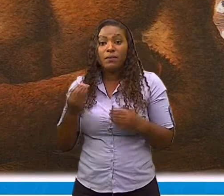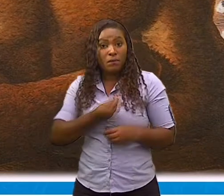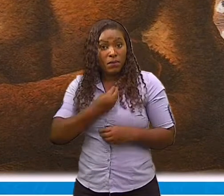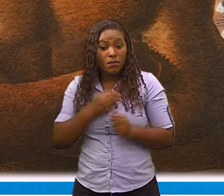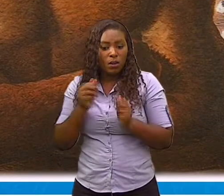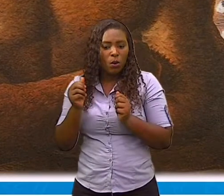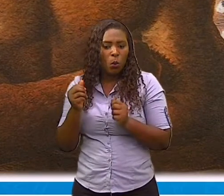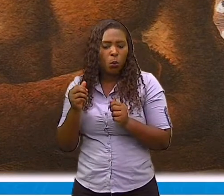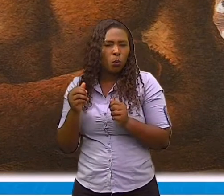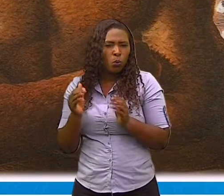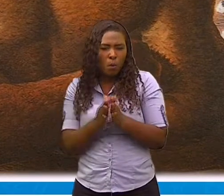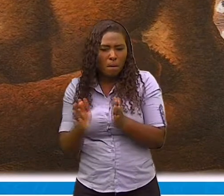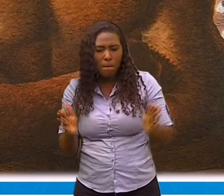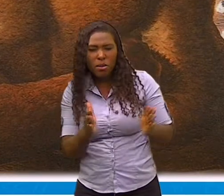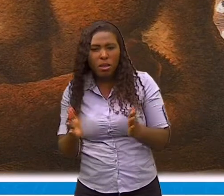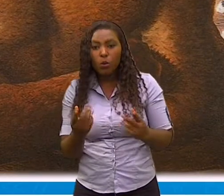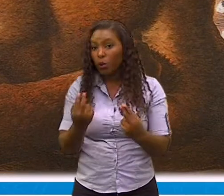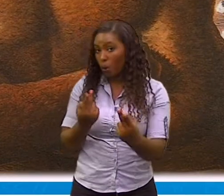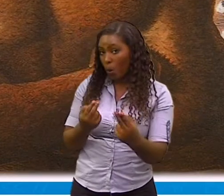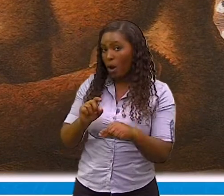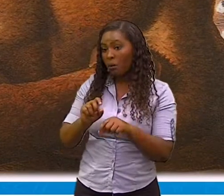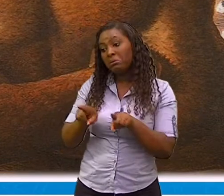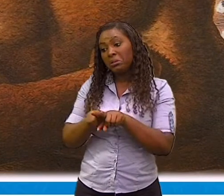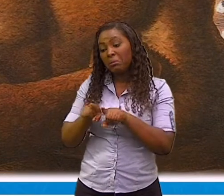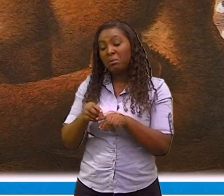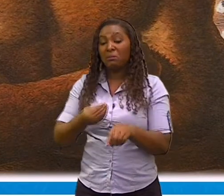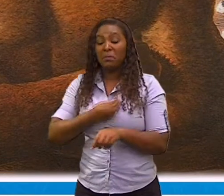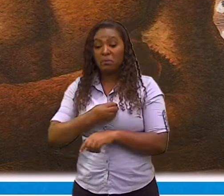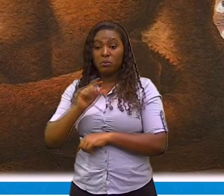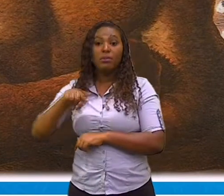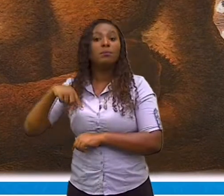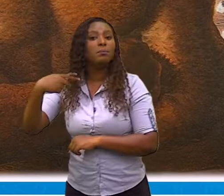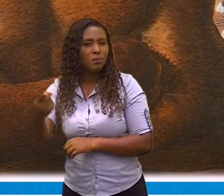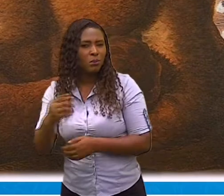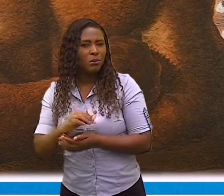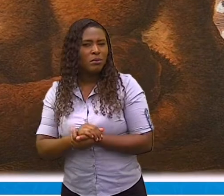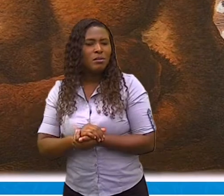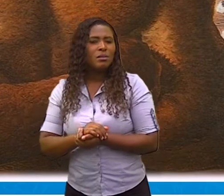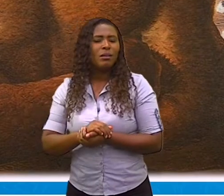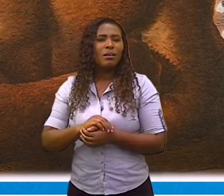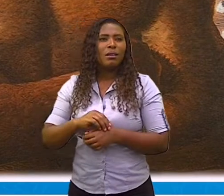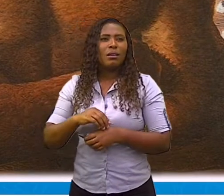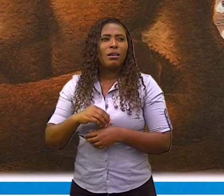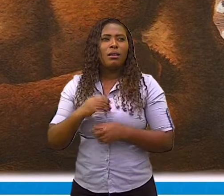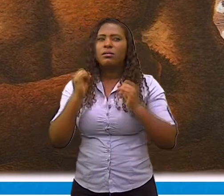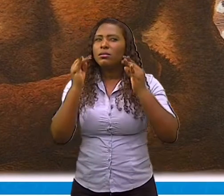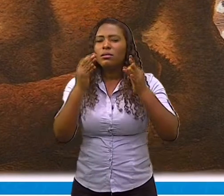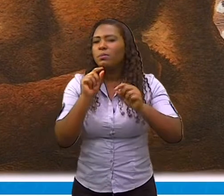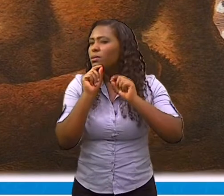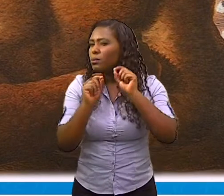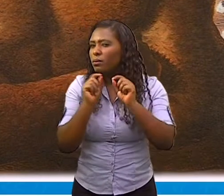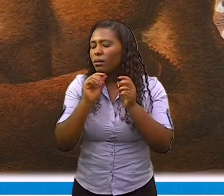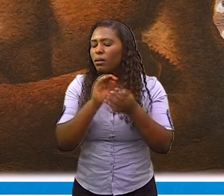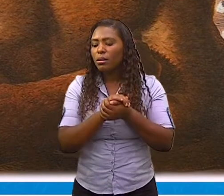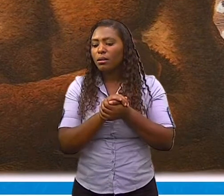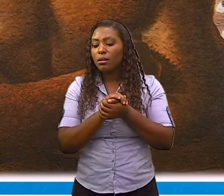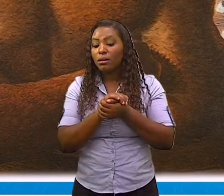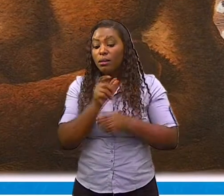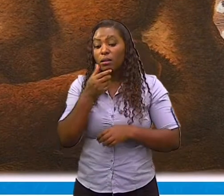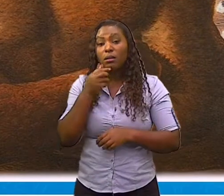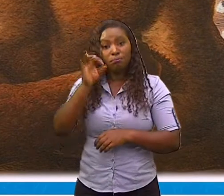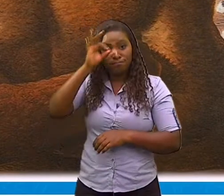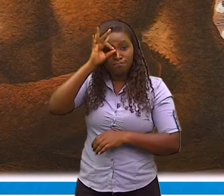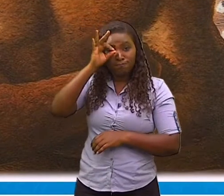Portinari retratou muito o nosso Brasil. Ele retratou muito os trabalhadores, muito aquilo que ele